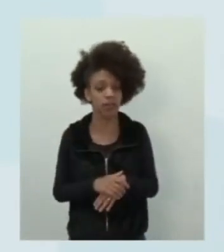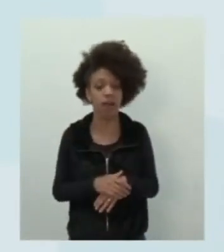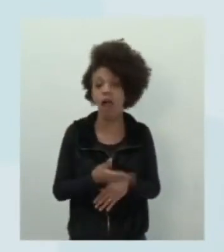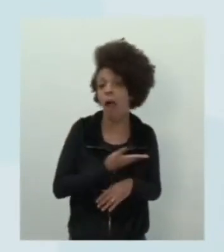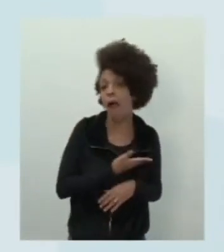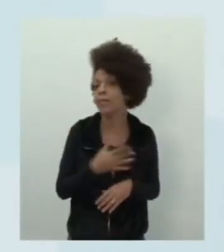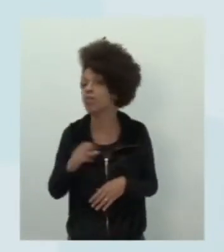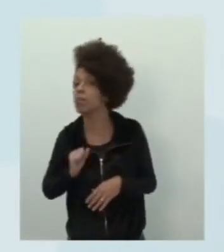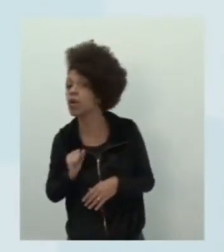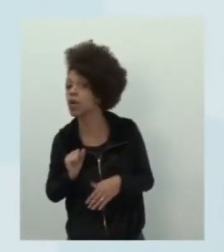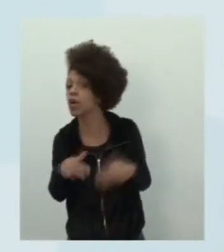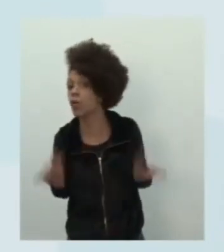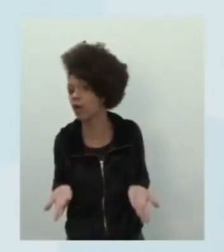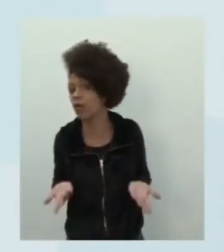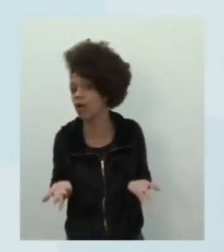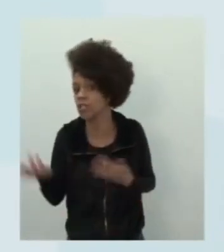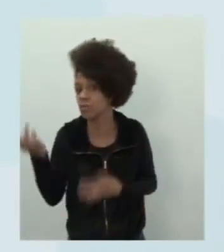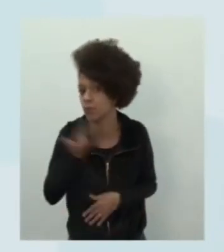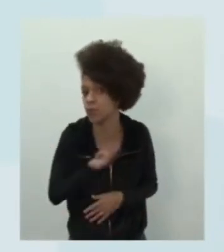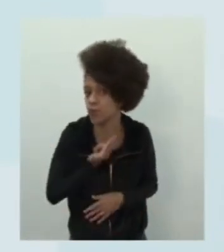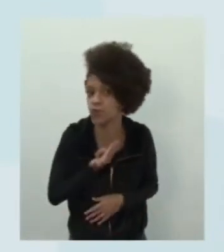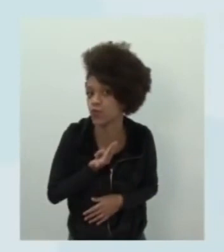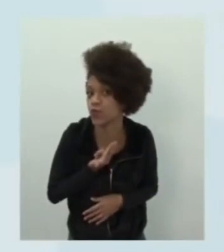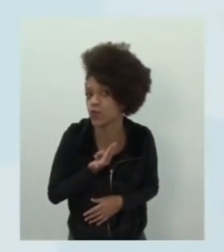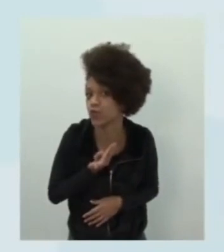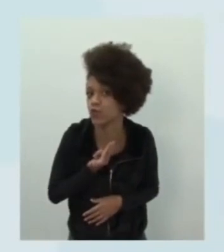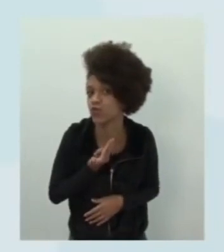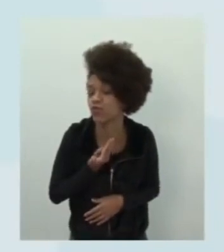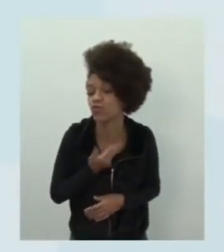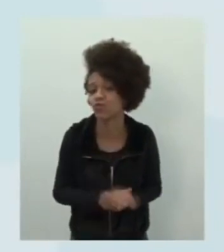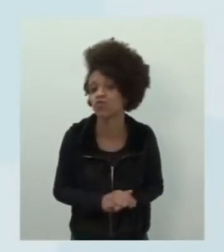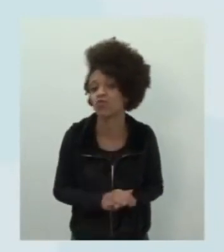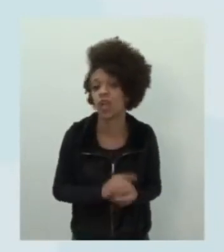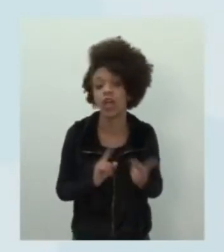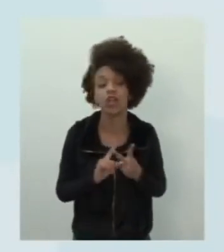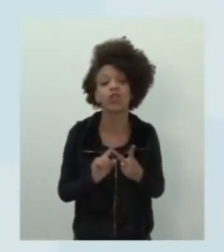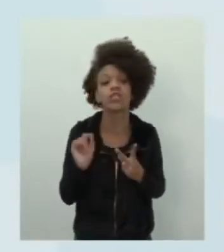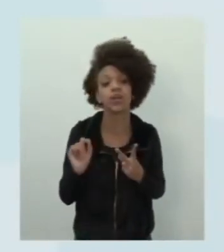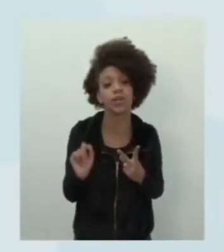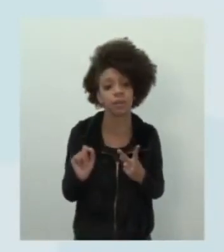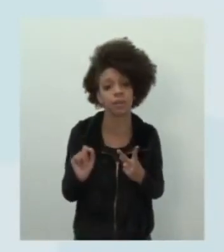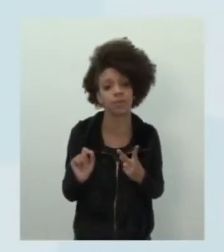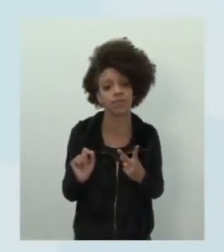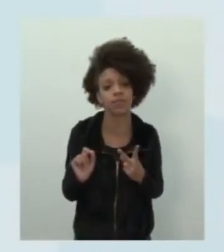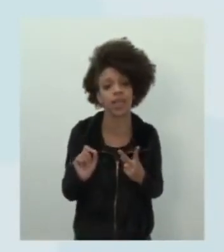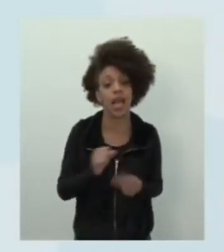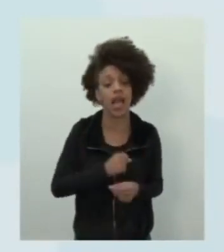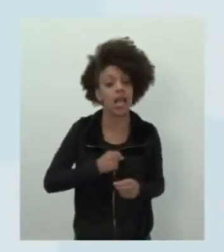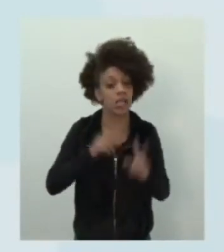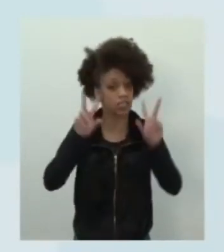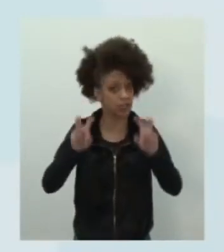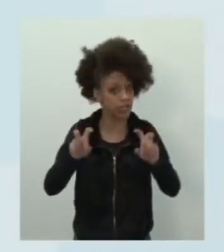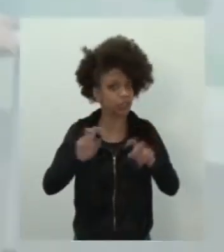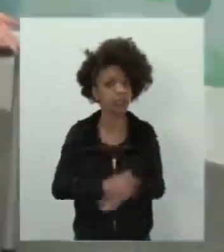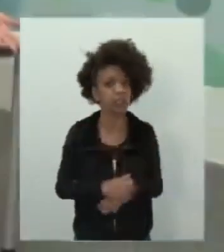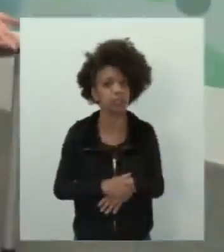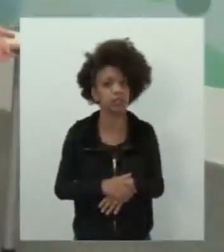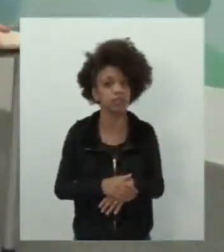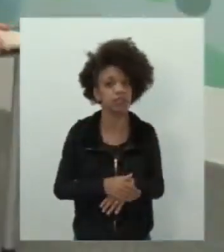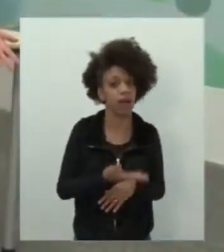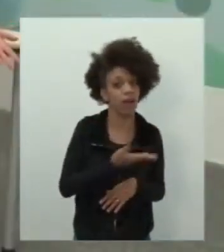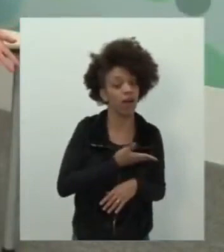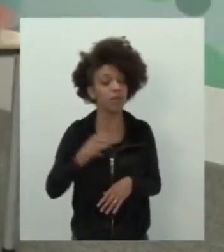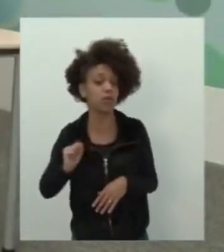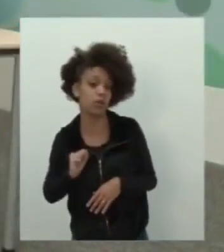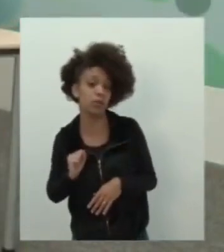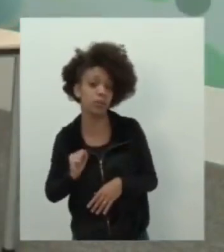ou amigo, então respondam para nós. Vamos lá? Vamos, gente. Número 2 é o quê? Saudade. Tá, quem tem amor e amigo. E aí, decide, gente.